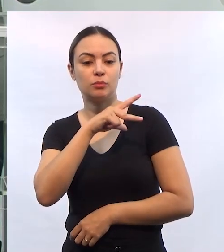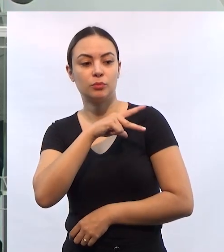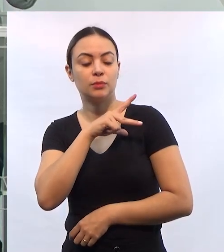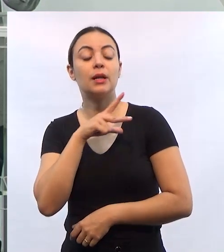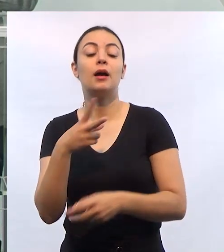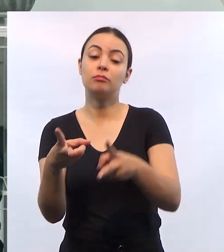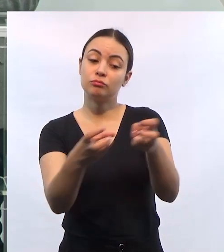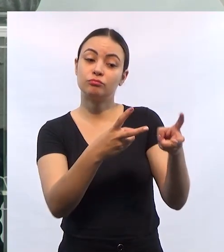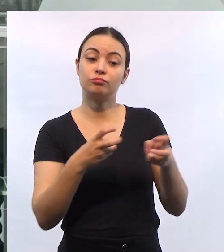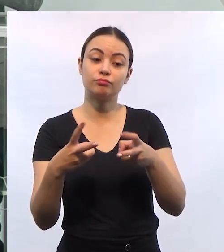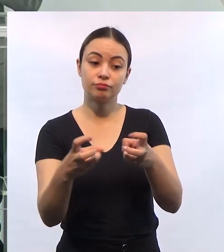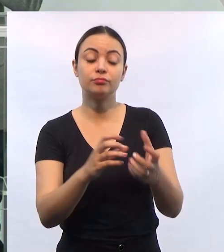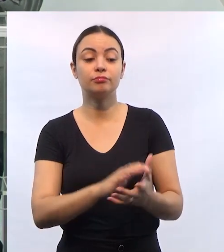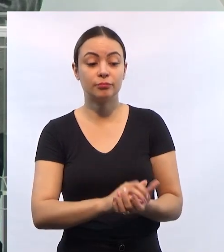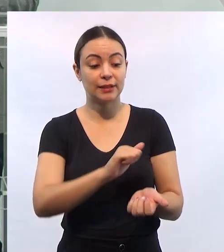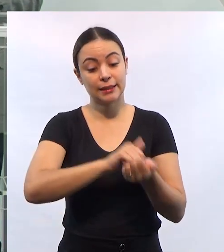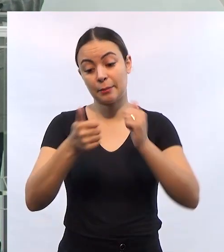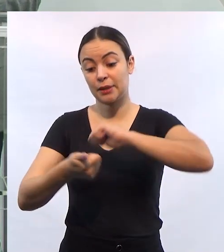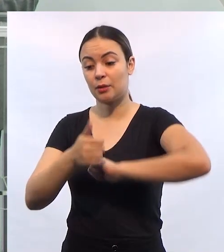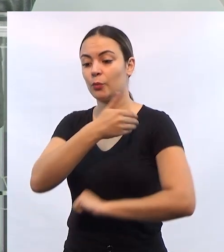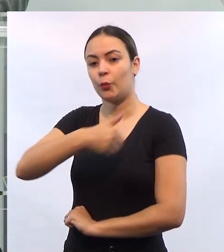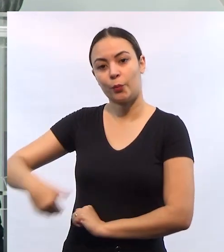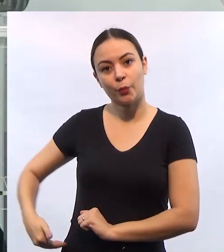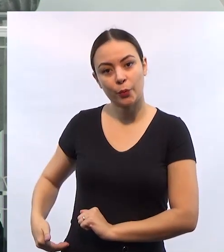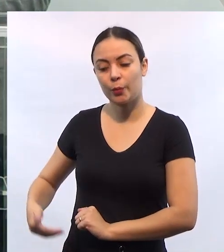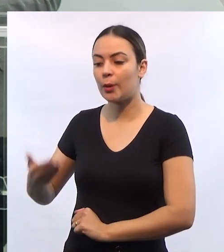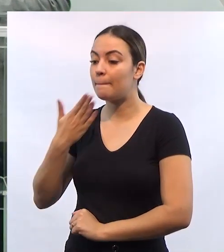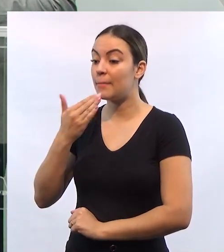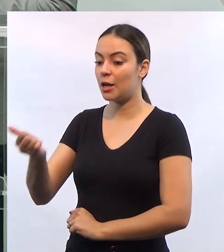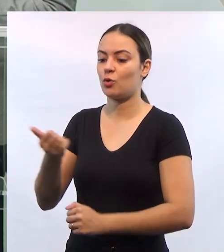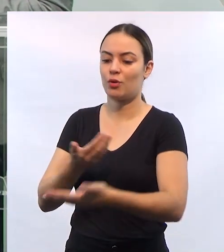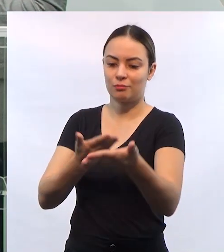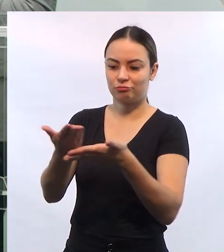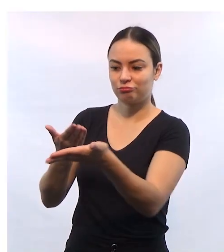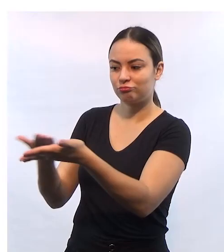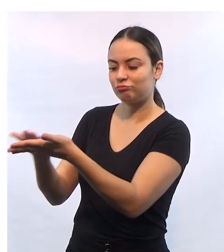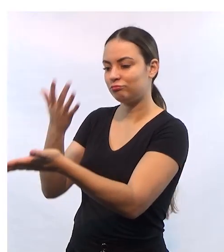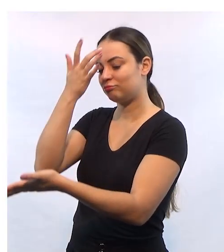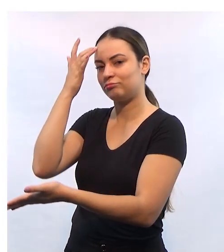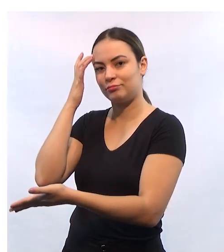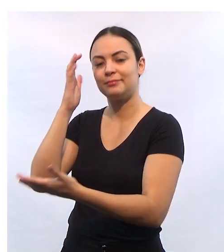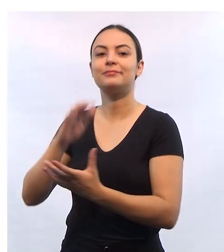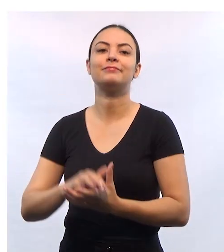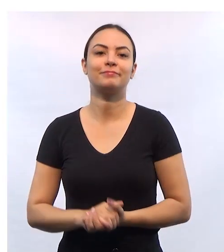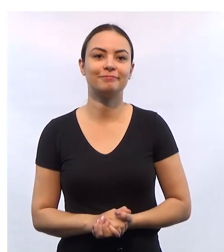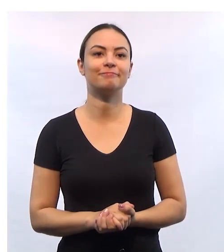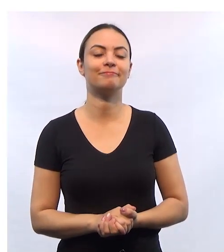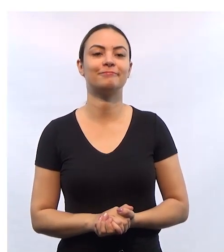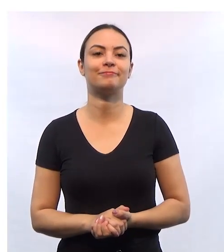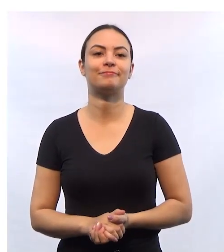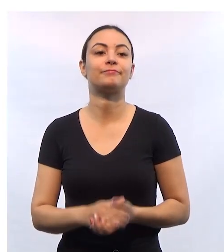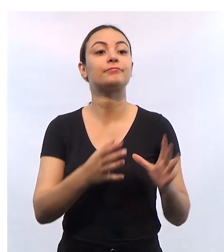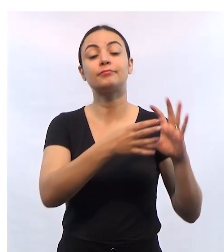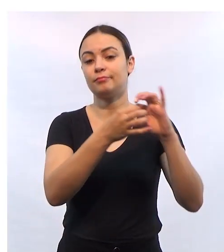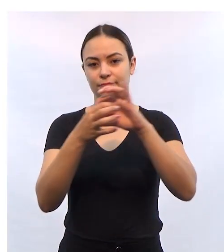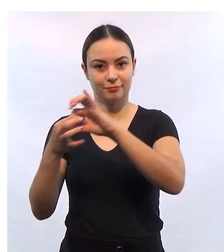atendimento ao cidadão melhorasse cada vez mais, tá bom? Olha aqui, ó, uma contextualização